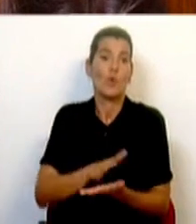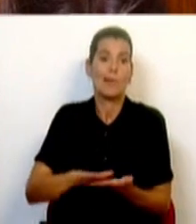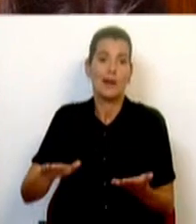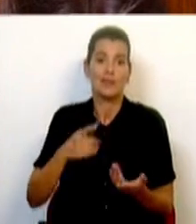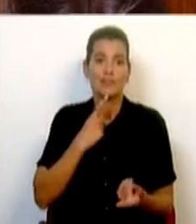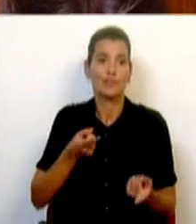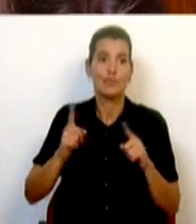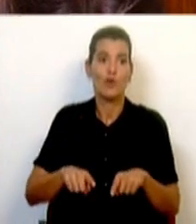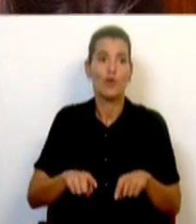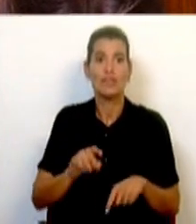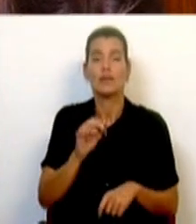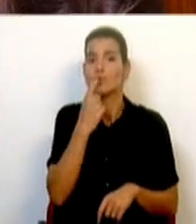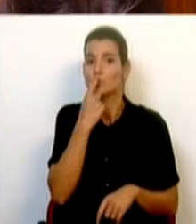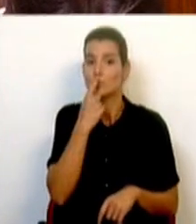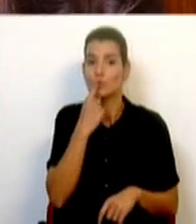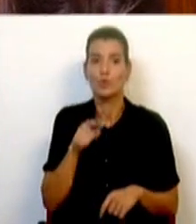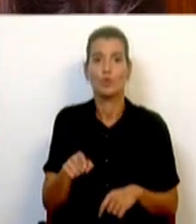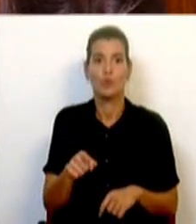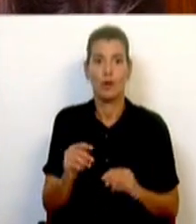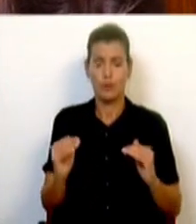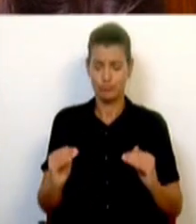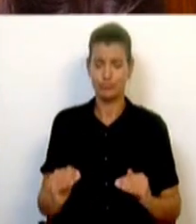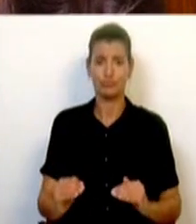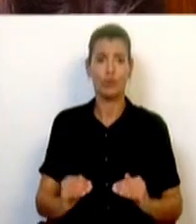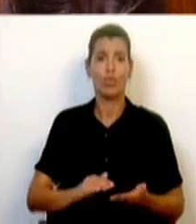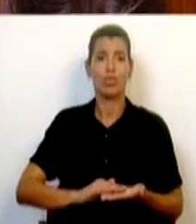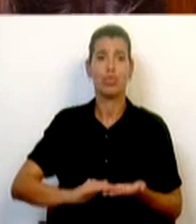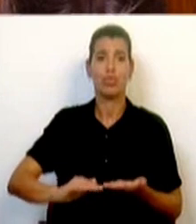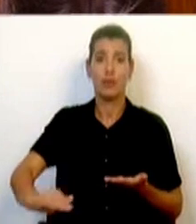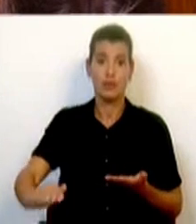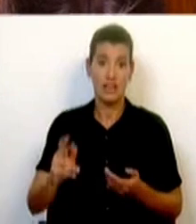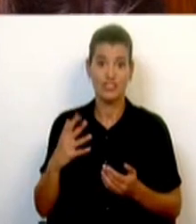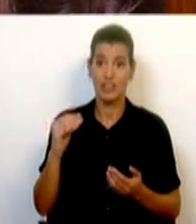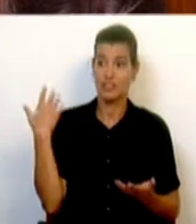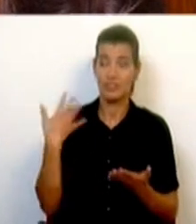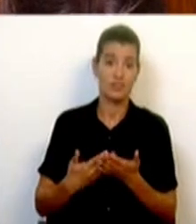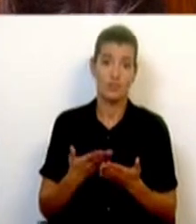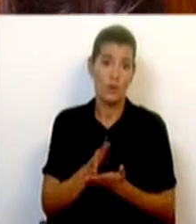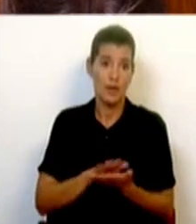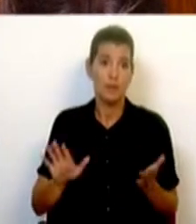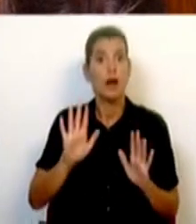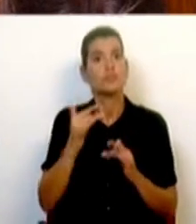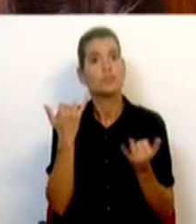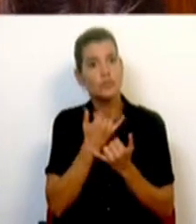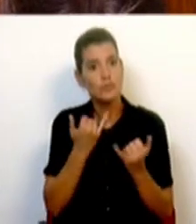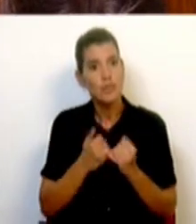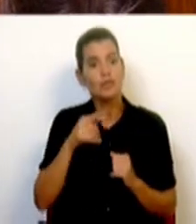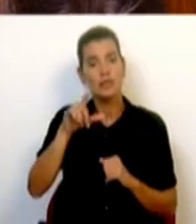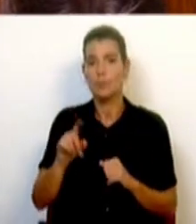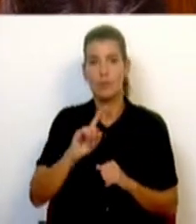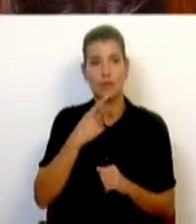num período de taxas de juros tão baixas como as que vivemos nos últimos 10 anos. Felizmente não iremos